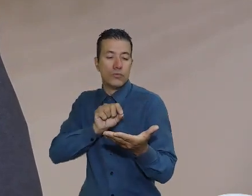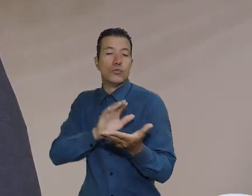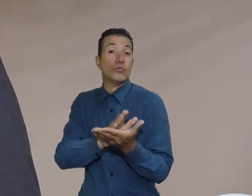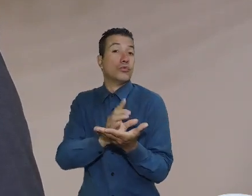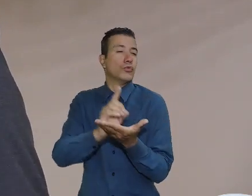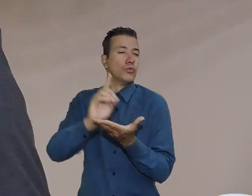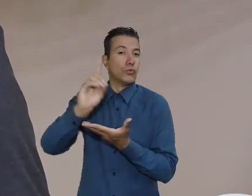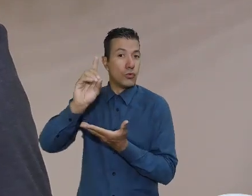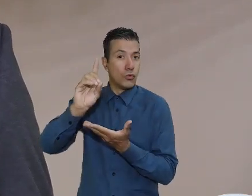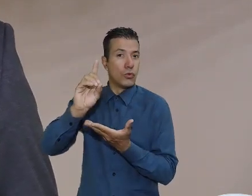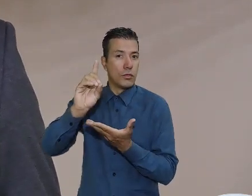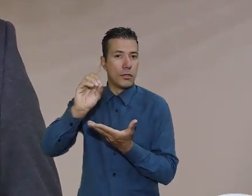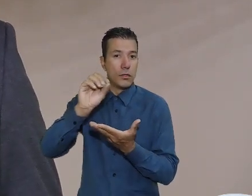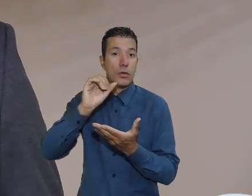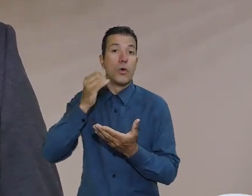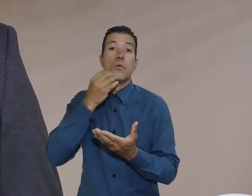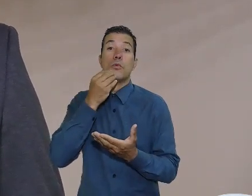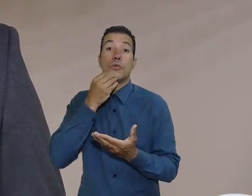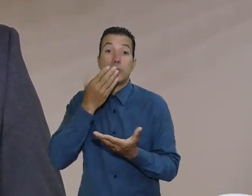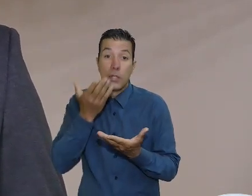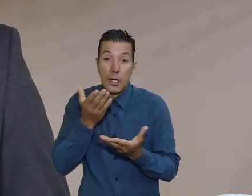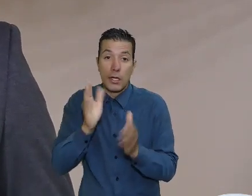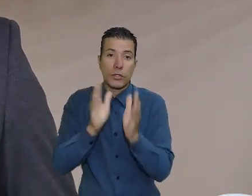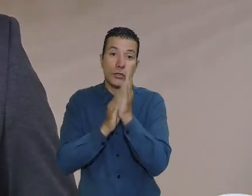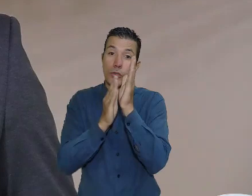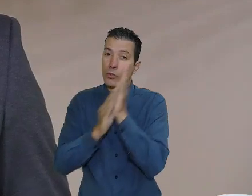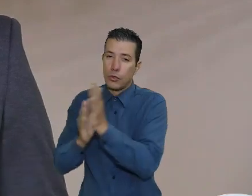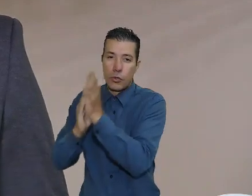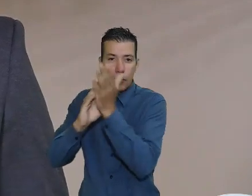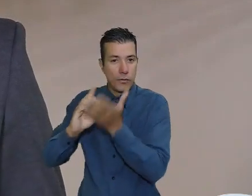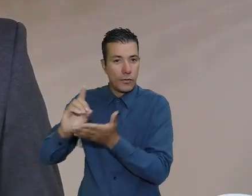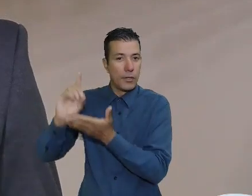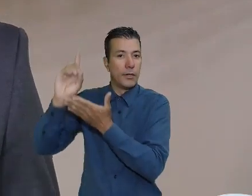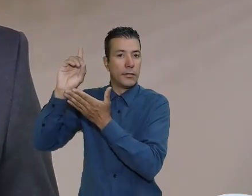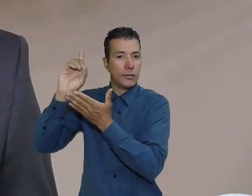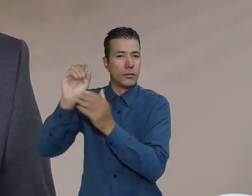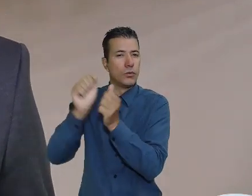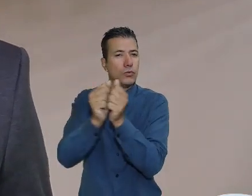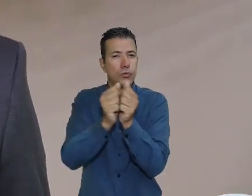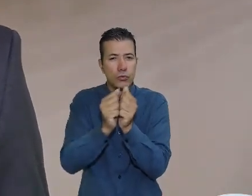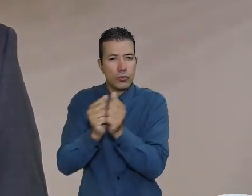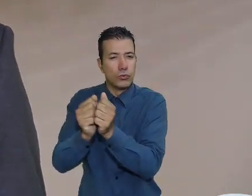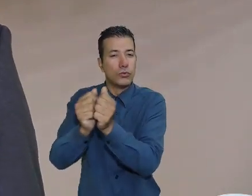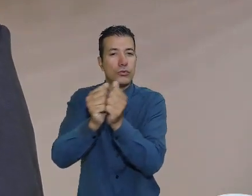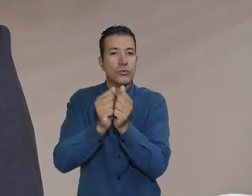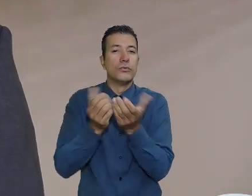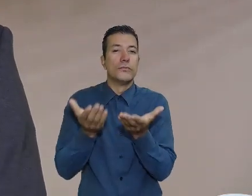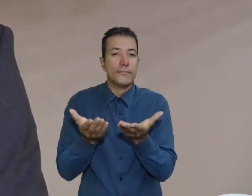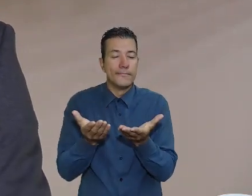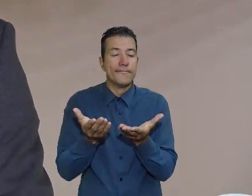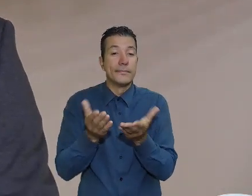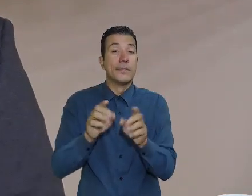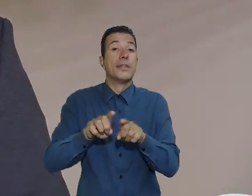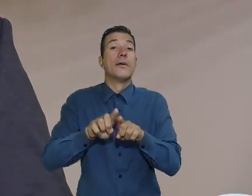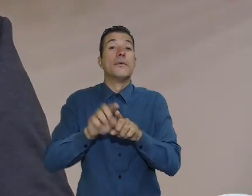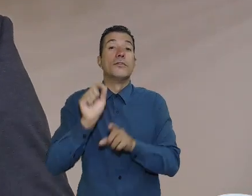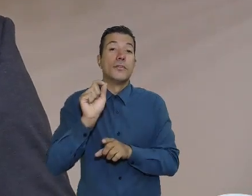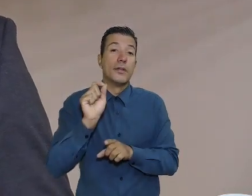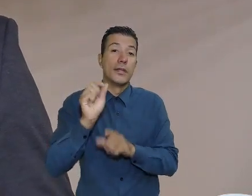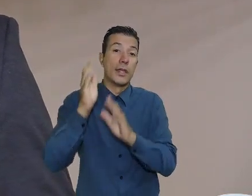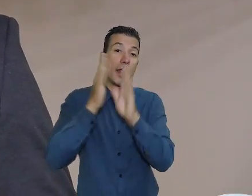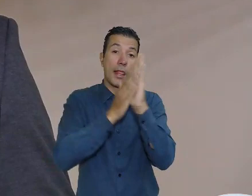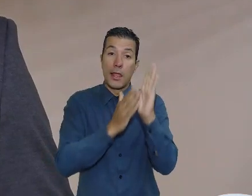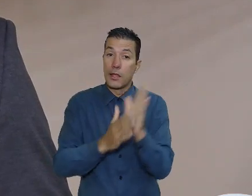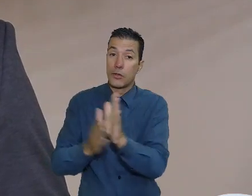nós também vamos ter a oportunidade de cantar, nós estaremos juntos aqui para também